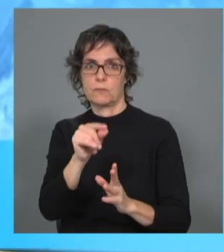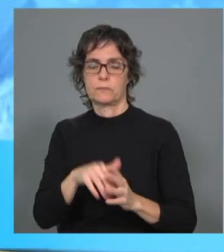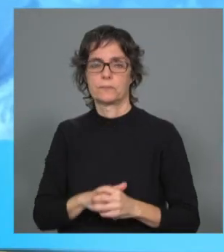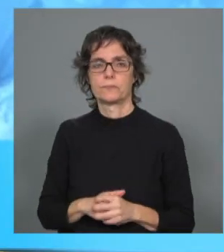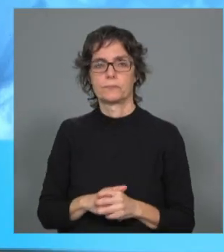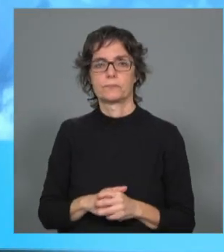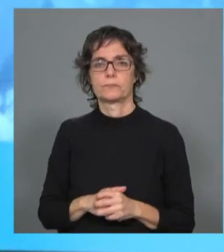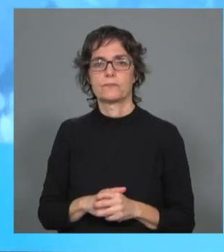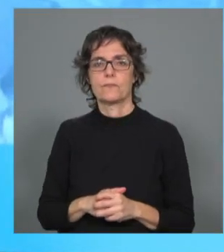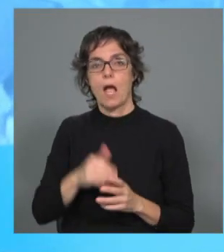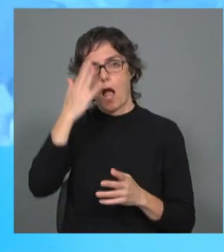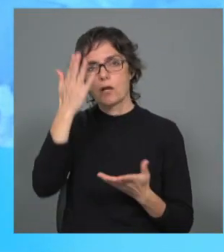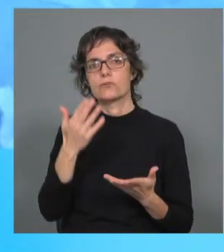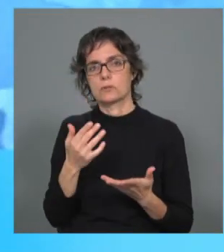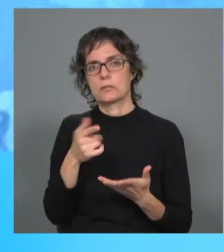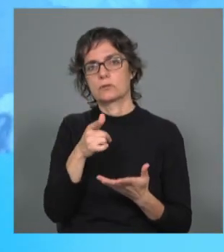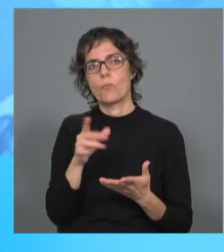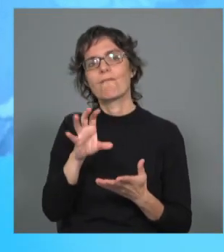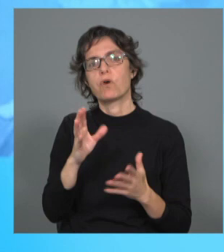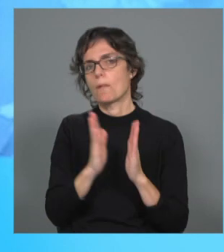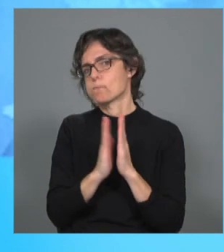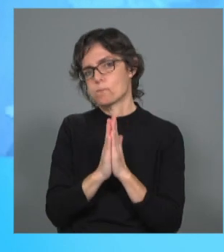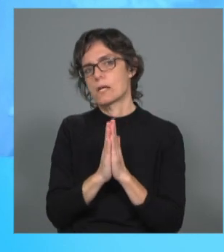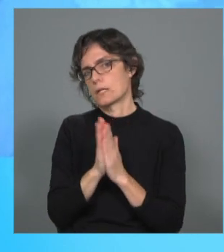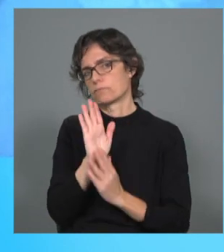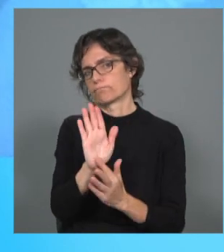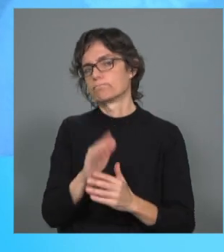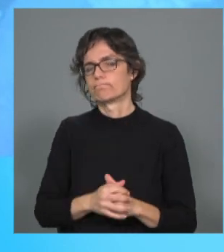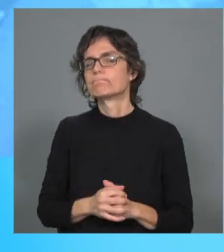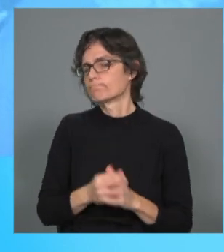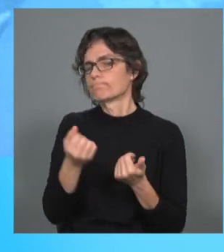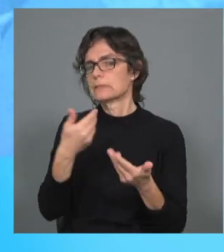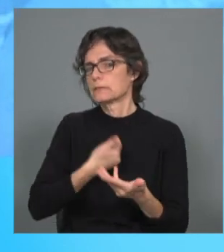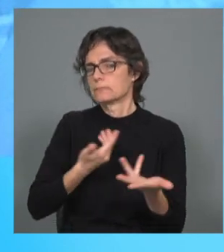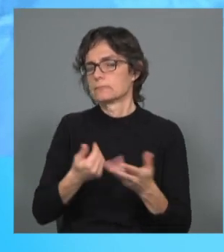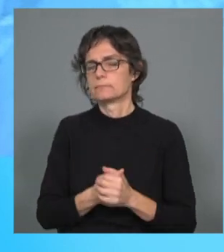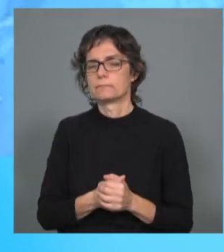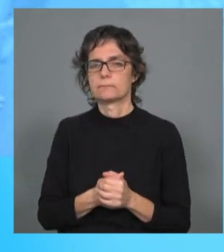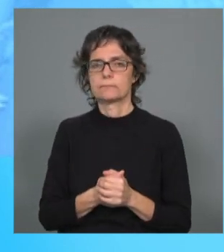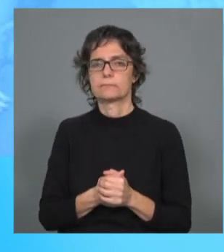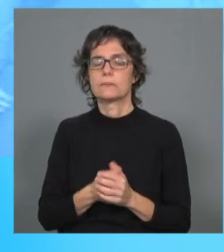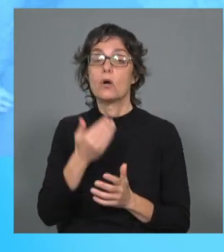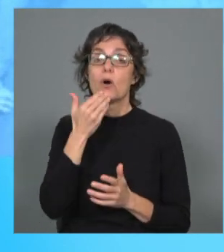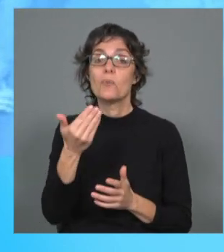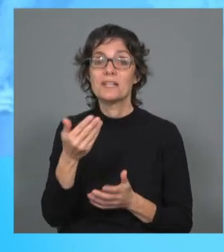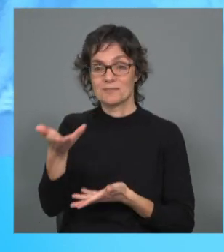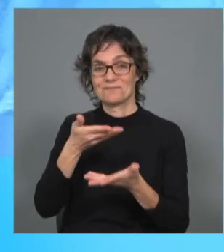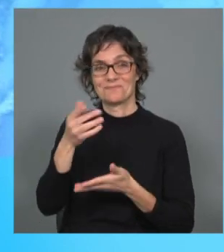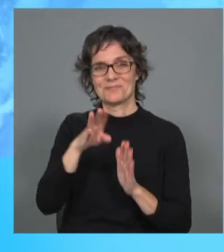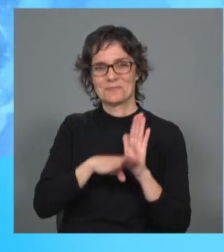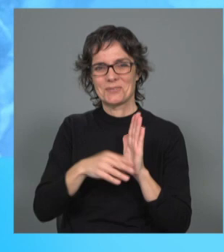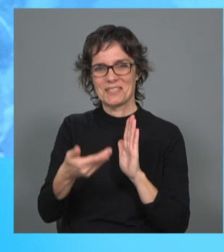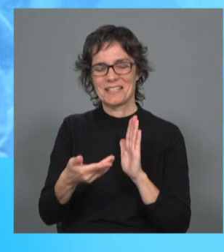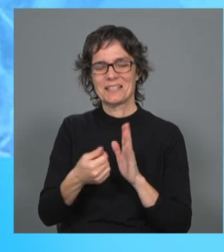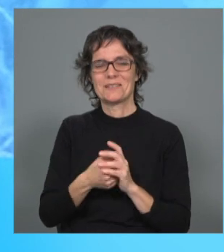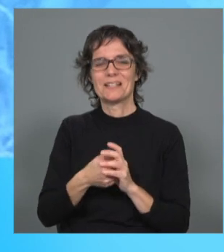de realização, de facto, de ser igreja também, ao fim e ao cabo. De ser igreja, claro que sim. Silvia Monteiro, agradeço-lhe a sua partilha neste programa que apresentámos